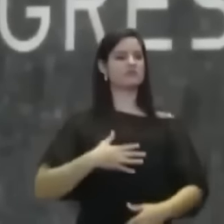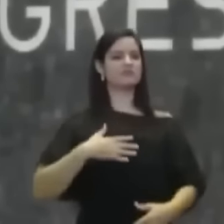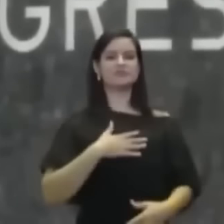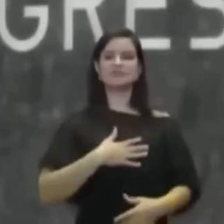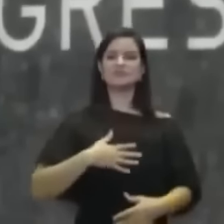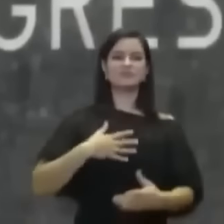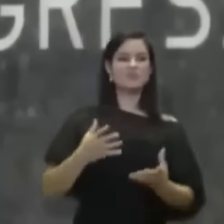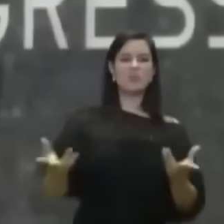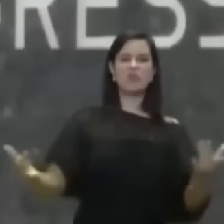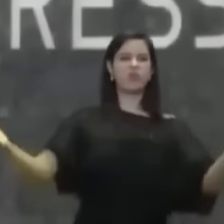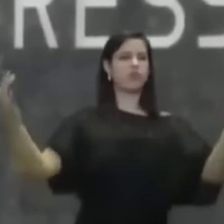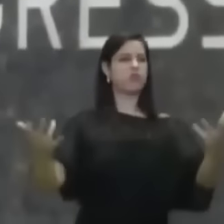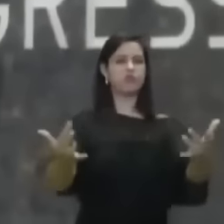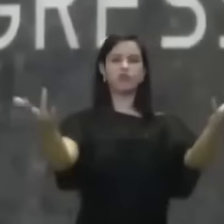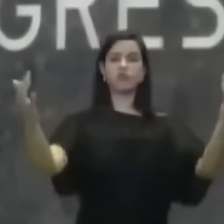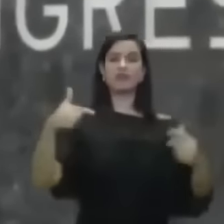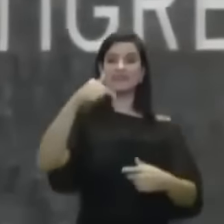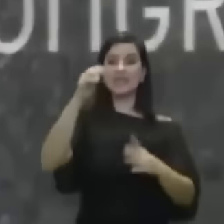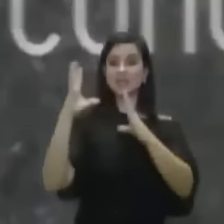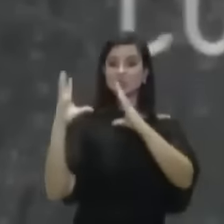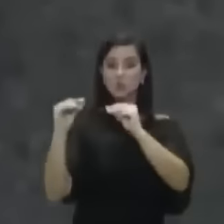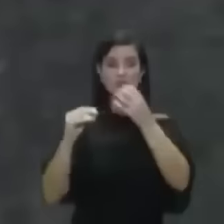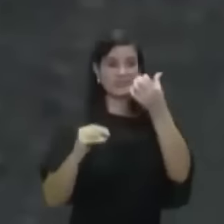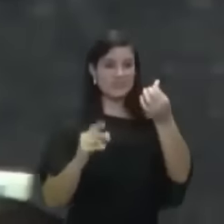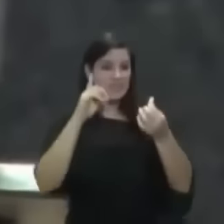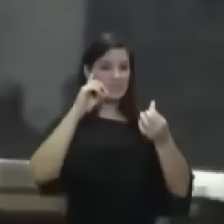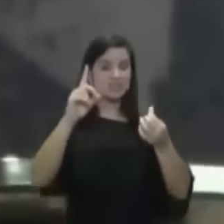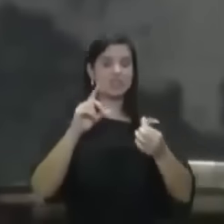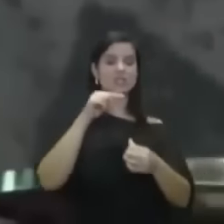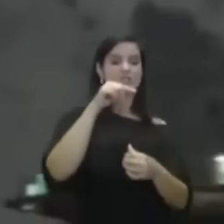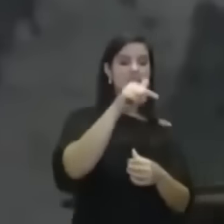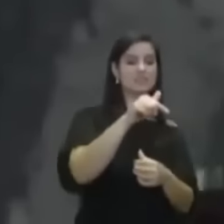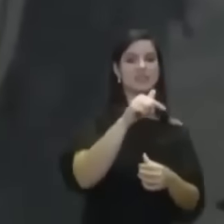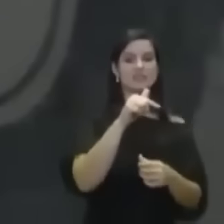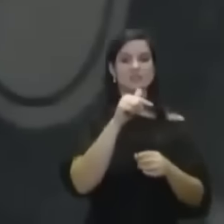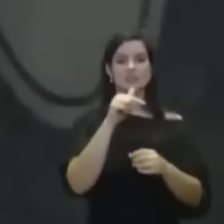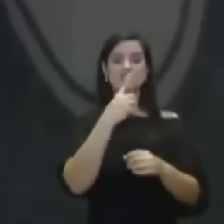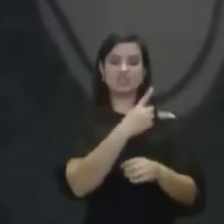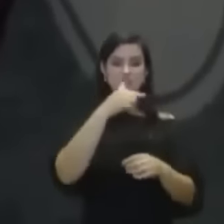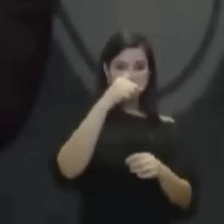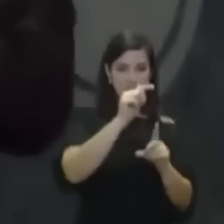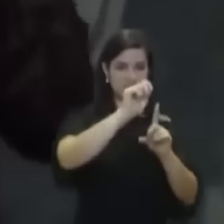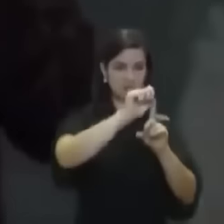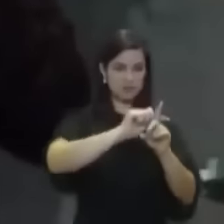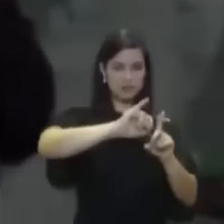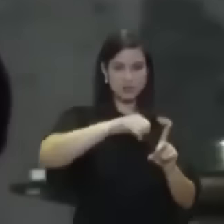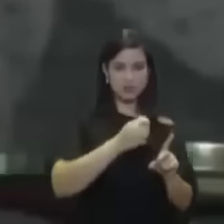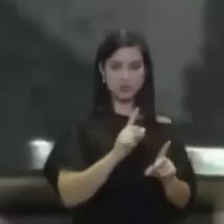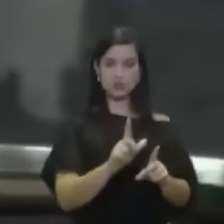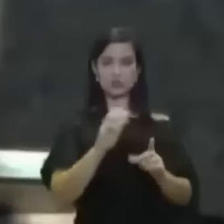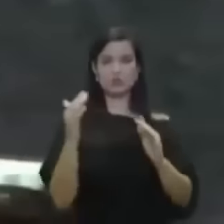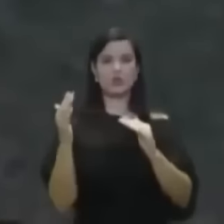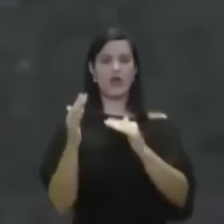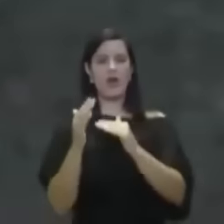lambendo a cidade, 7 noites e 6 dias, de 17 de julho a 24 de julho. Quando o incêndio terminou,